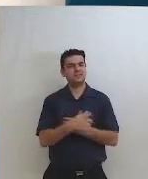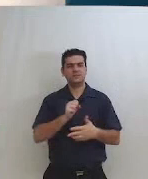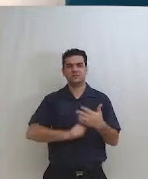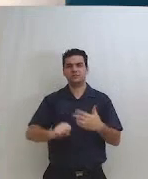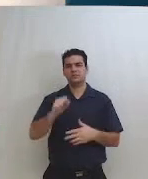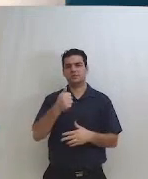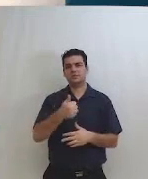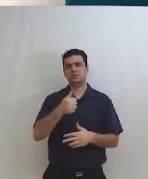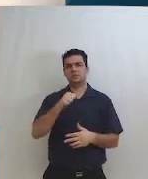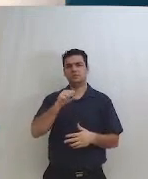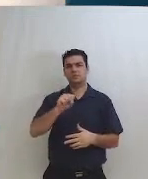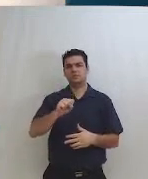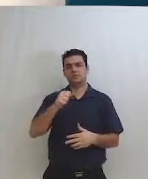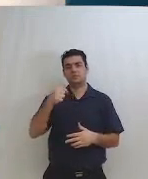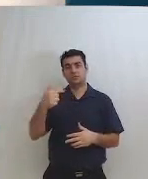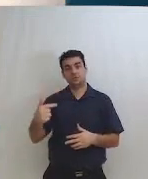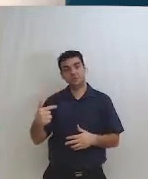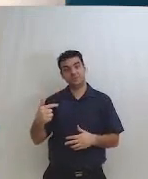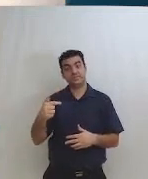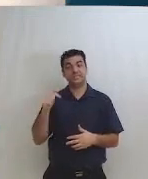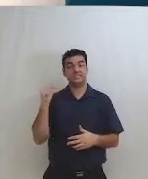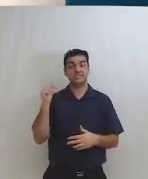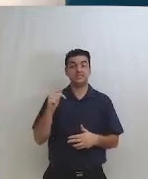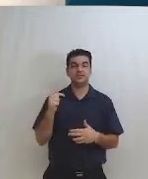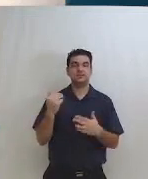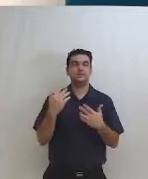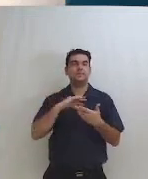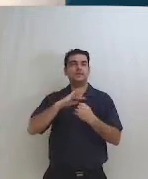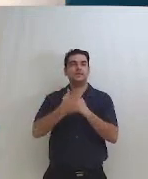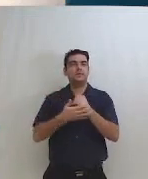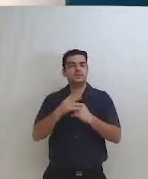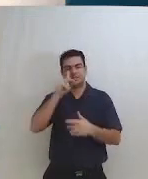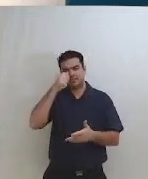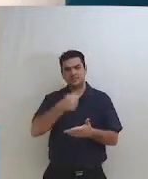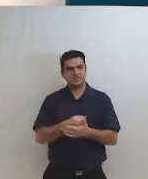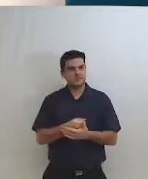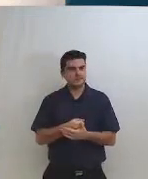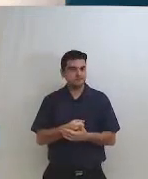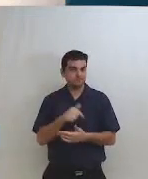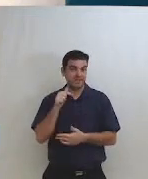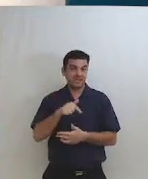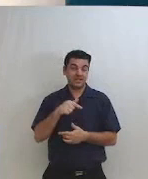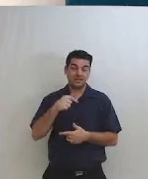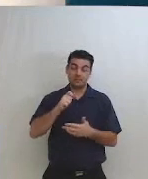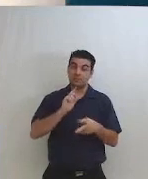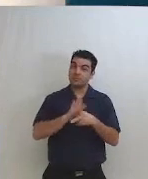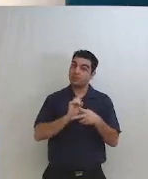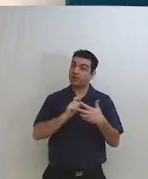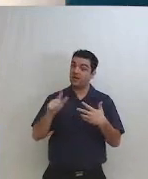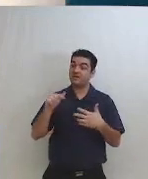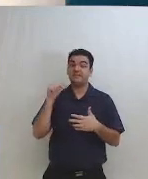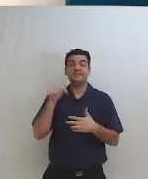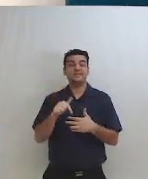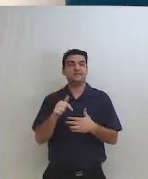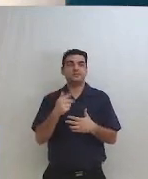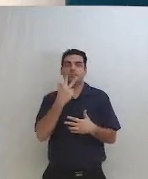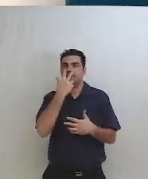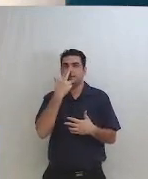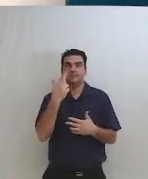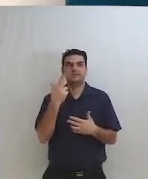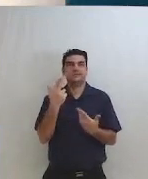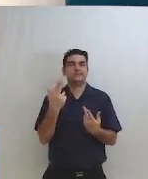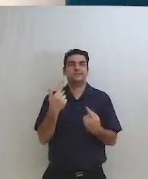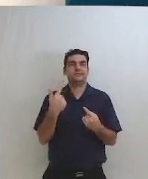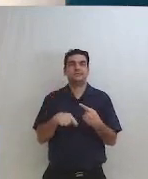Inexistindo impugnação, como seria de rigor, os fundamentos da decisão objeto do presente agravo regimental, essa circunstância óbvia por si só a pretensão